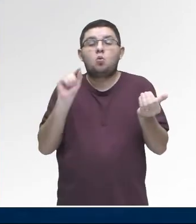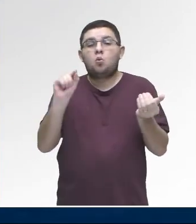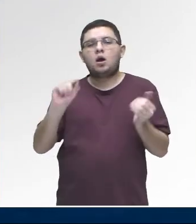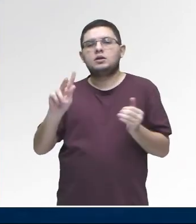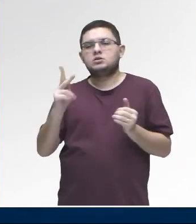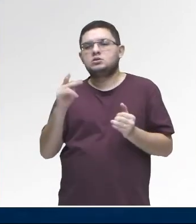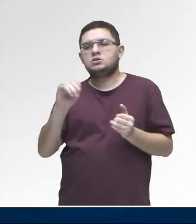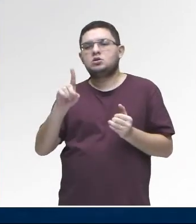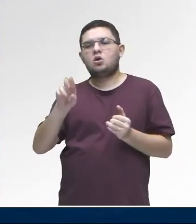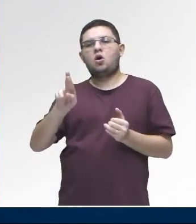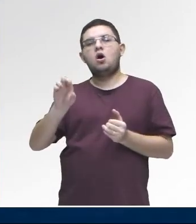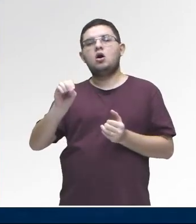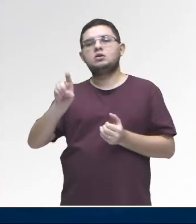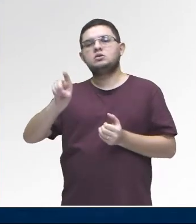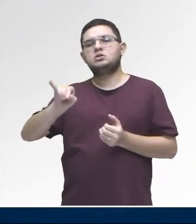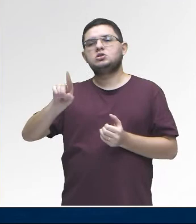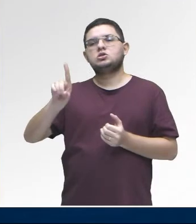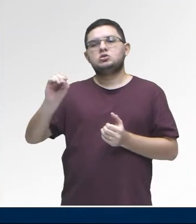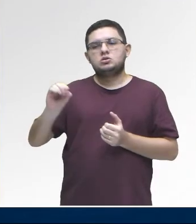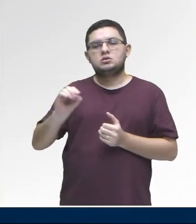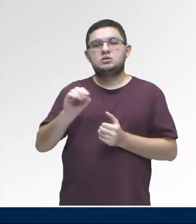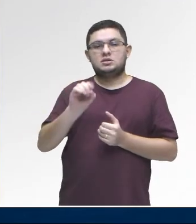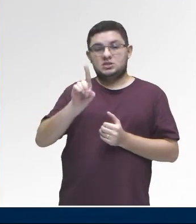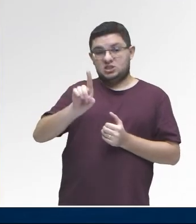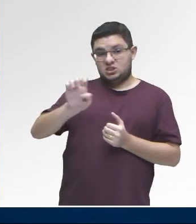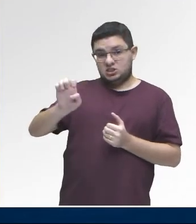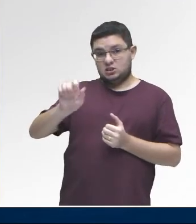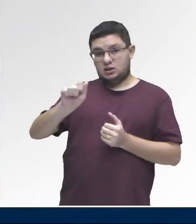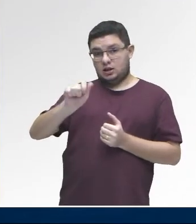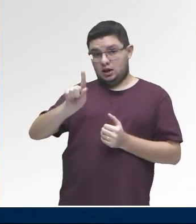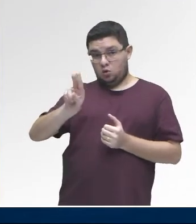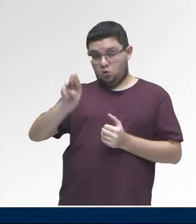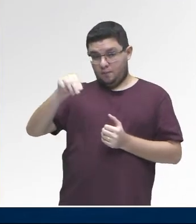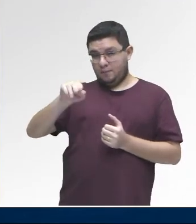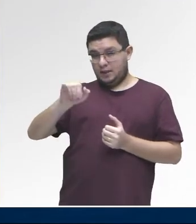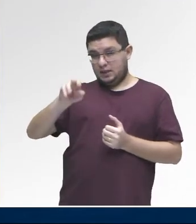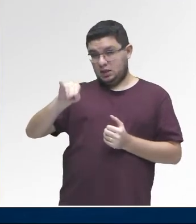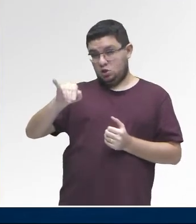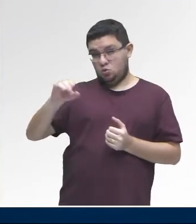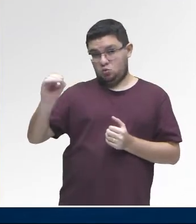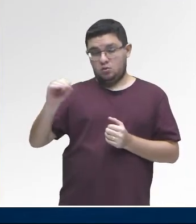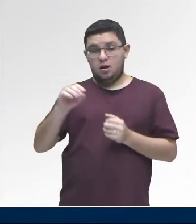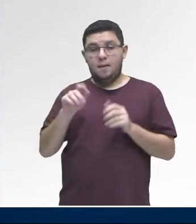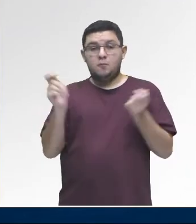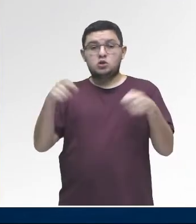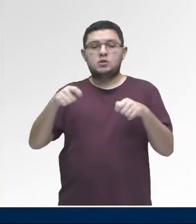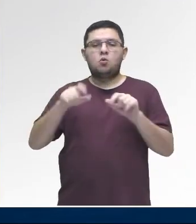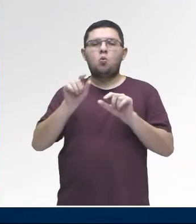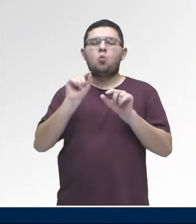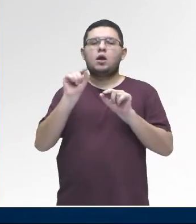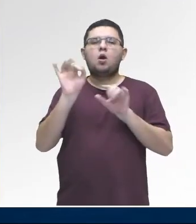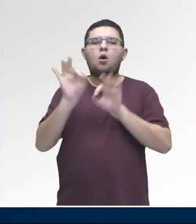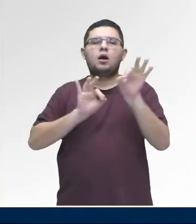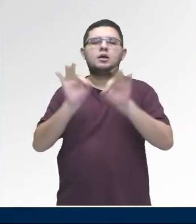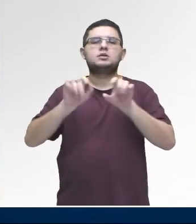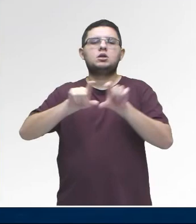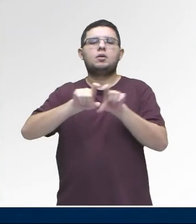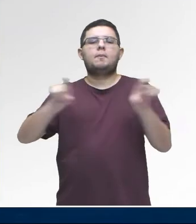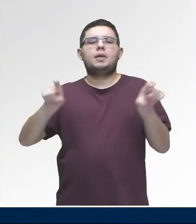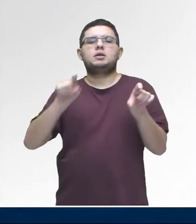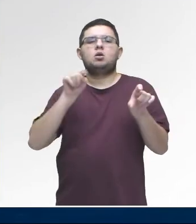alumínio, agora sim é possível montar essa expressão, né? Porque sem essa expressão da